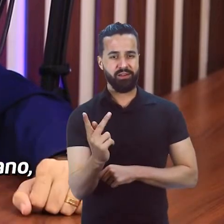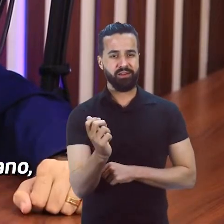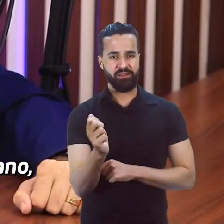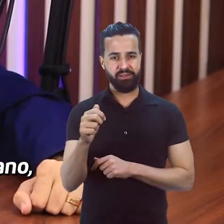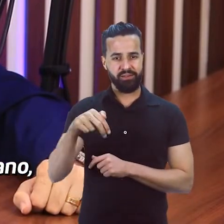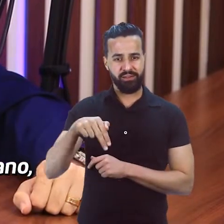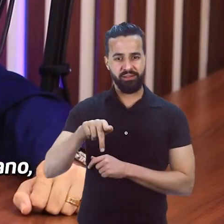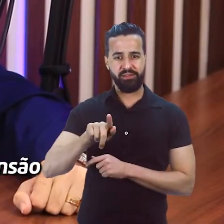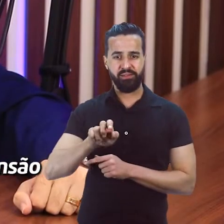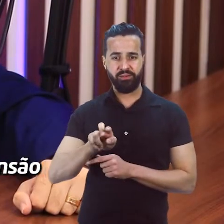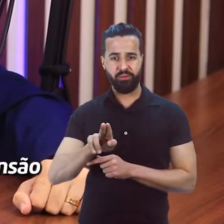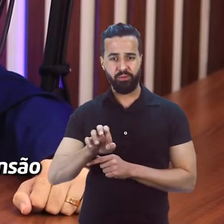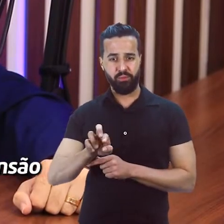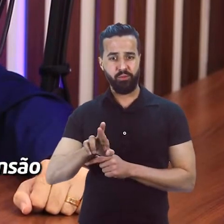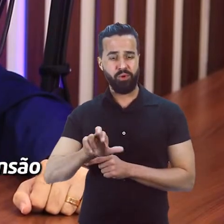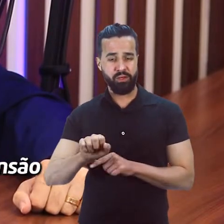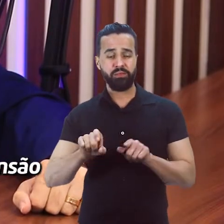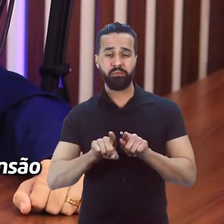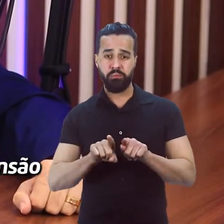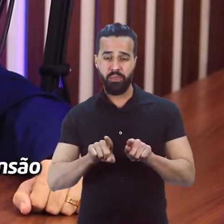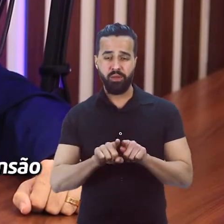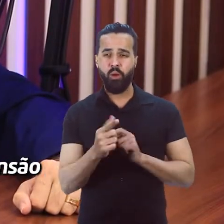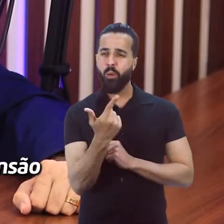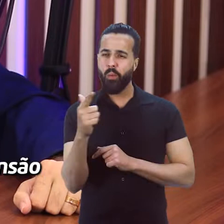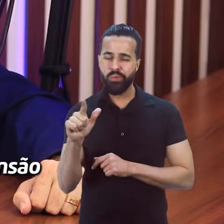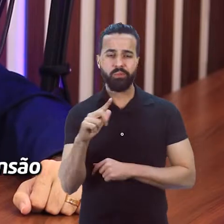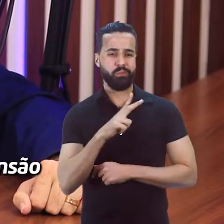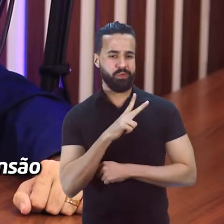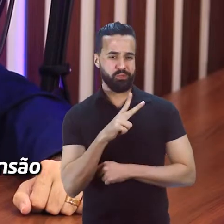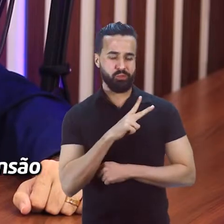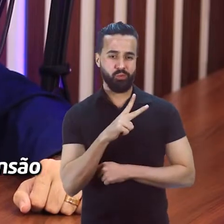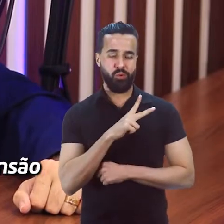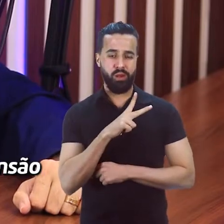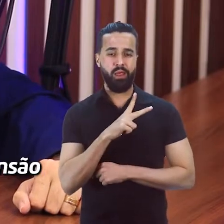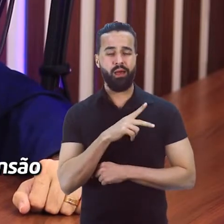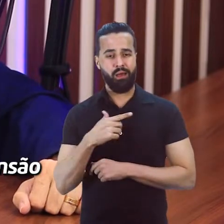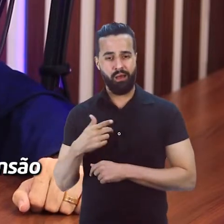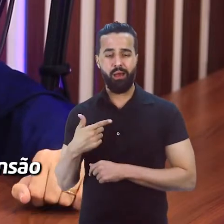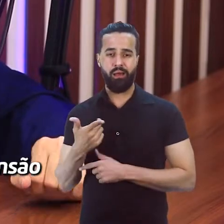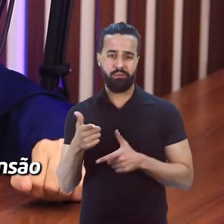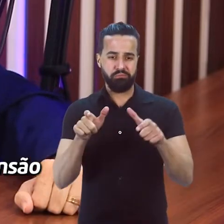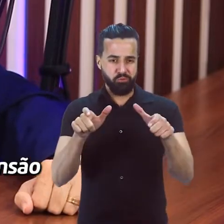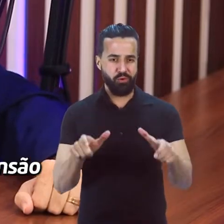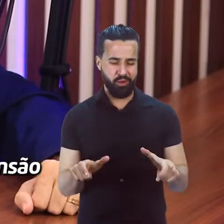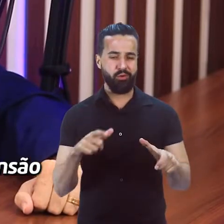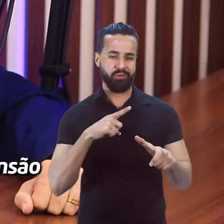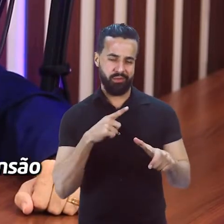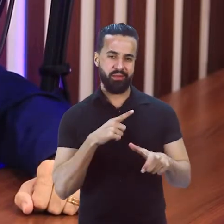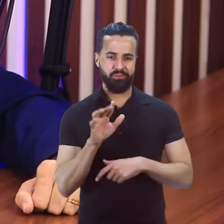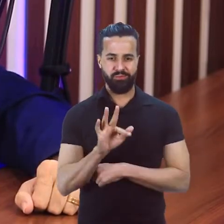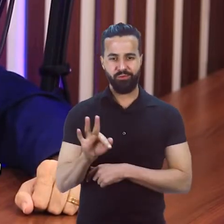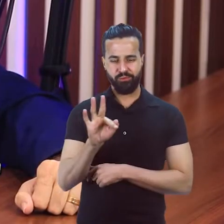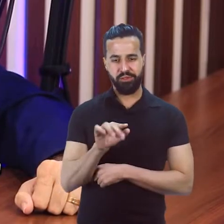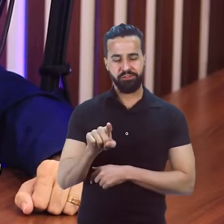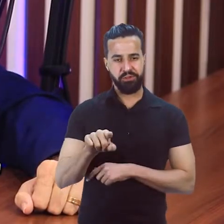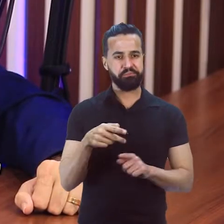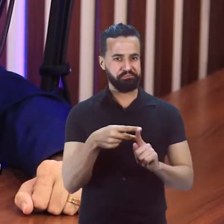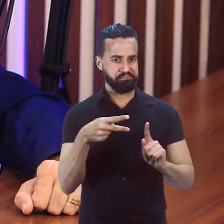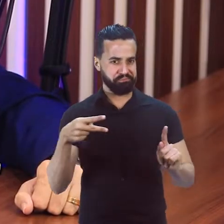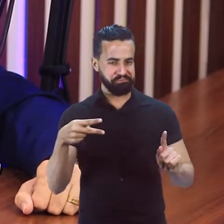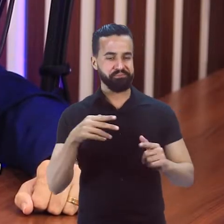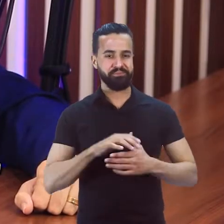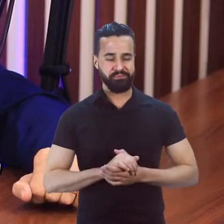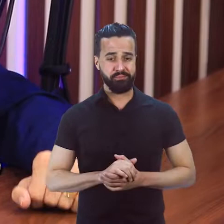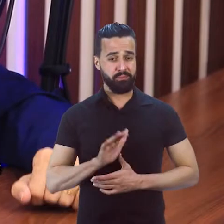universidades particulares também já estão com campus ou extensão lá em Porangatu. Mas é uma